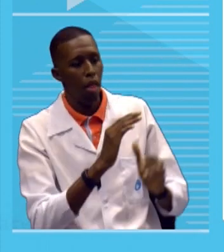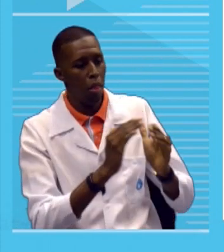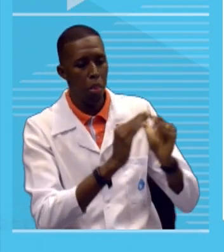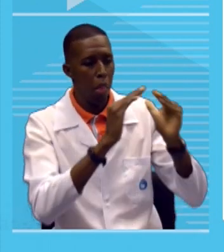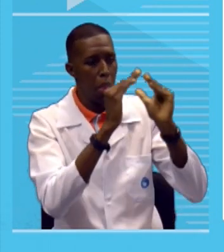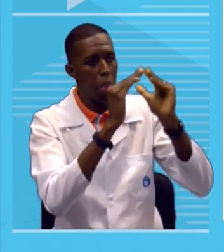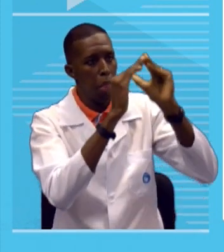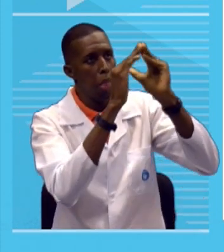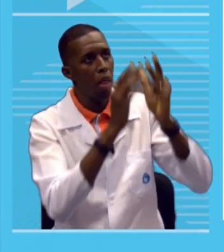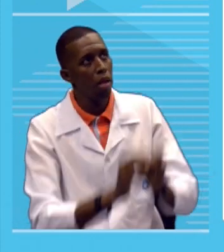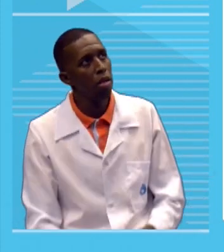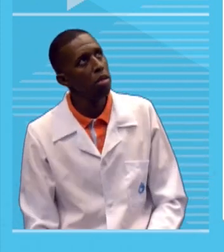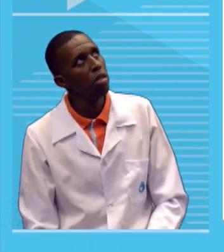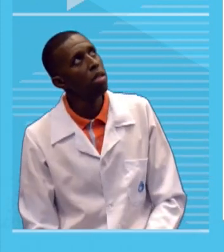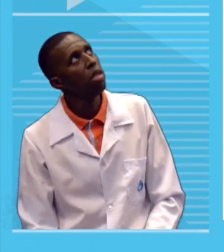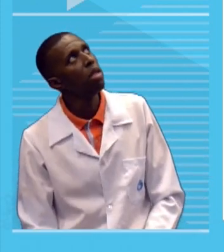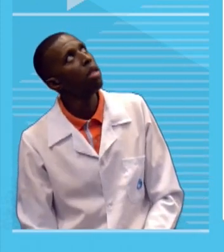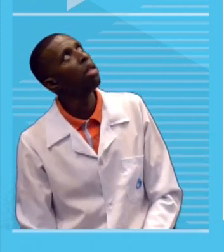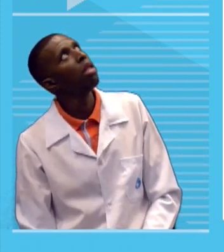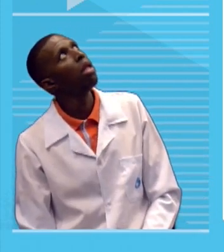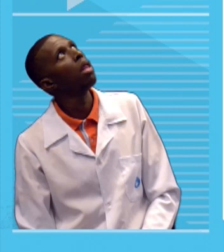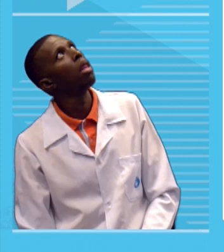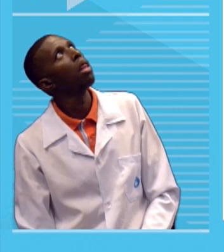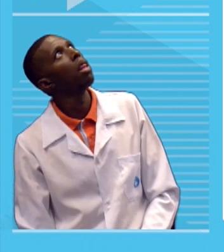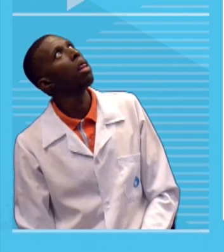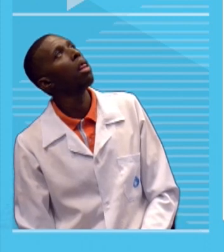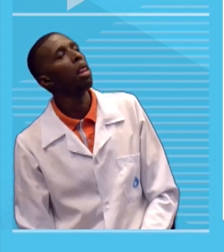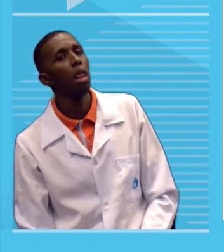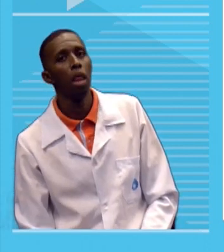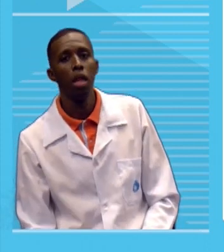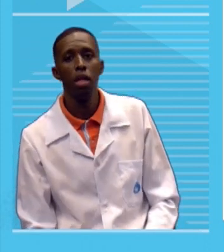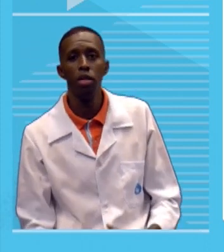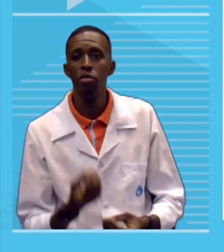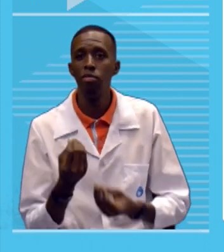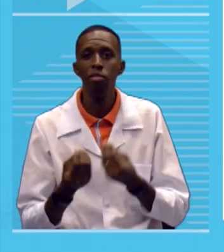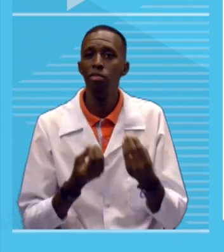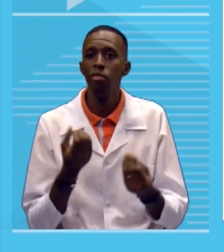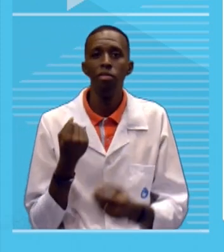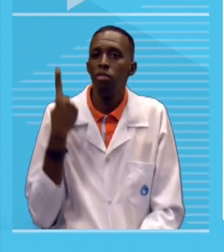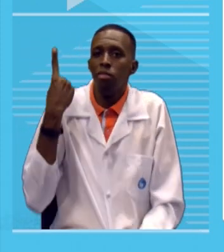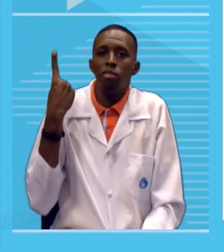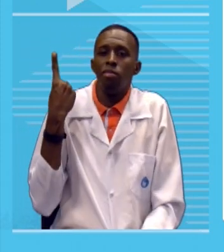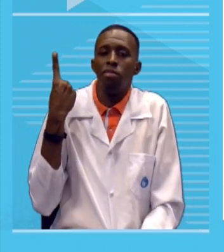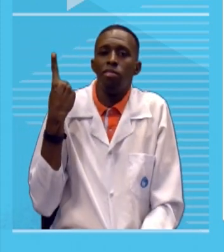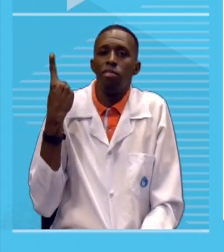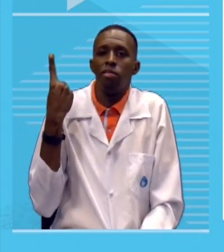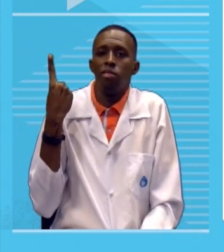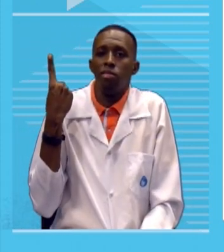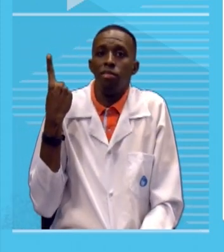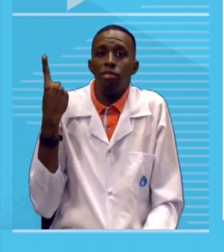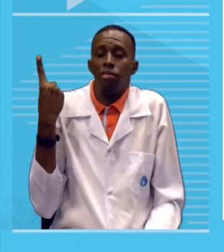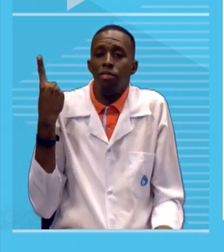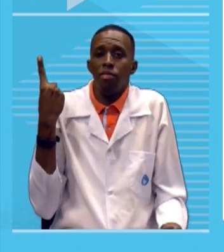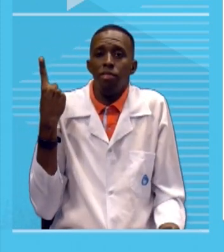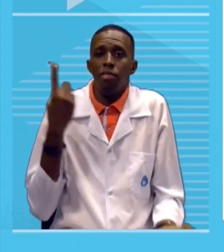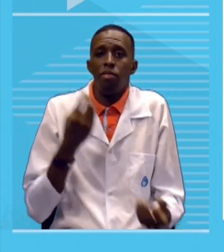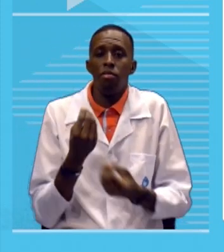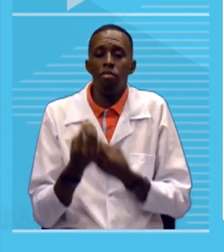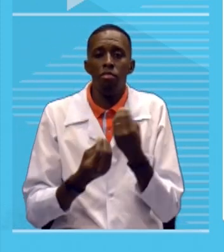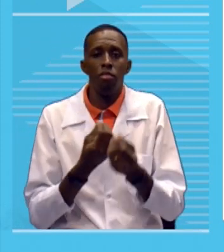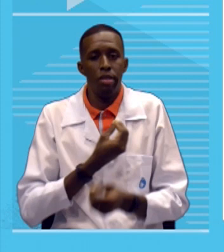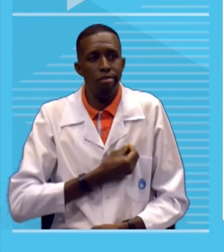trabalho, à segurança, a lazer, então não foram inseridos de fato dentro da sociedade, né? Então continuaram